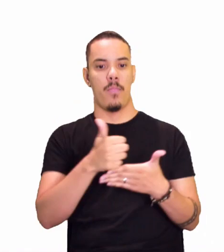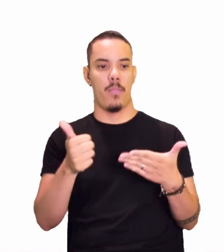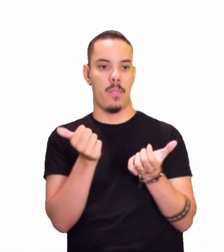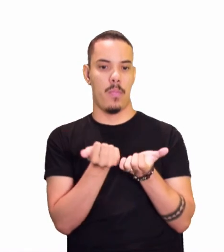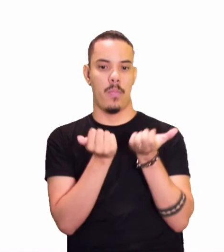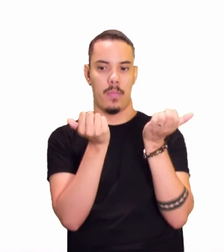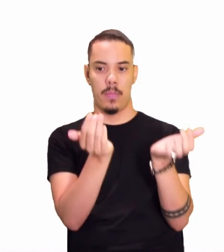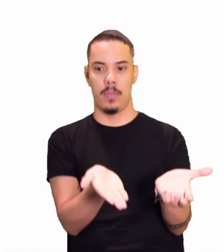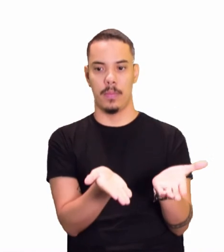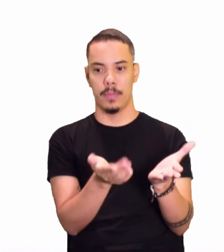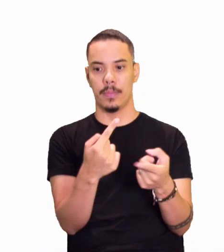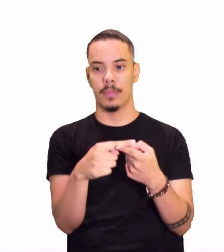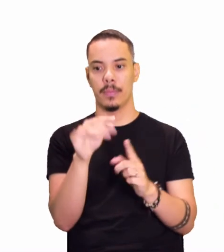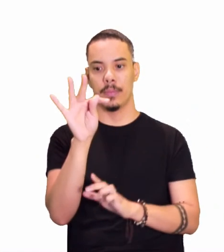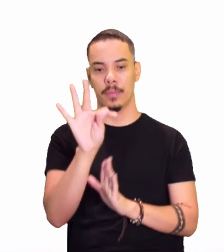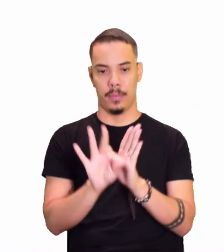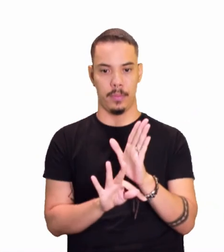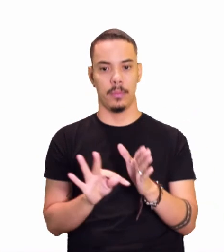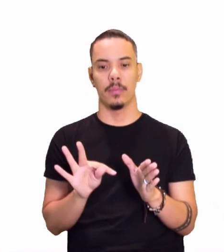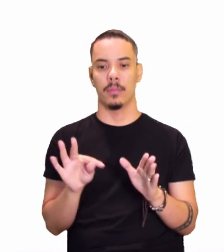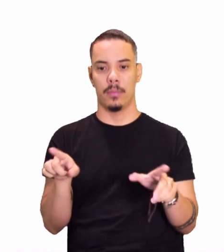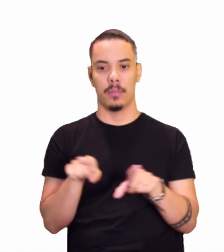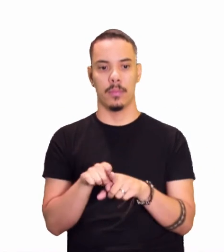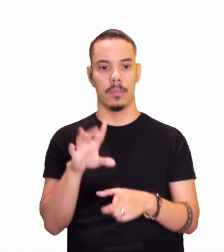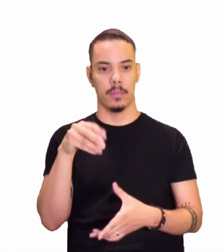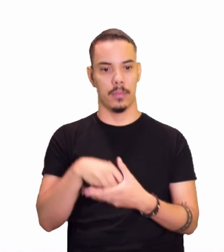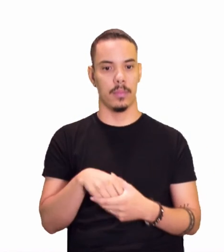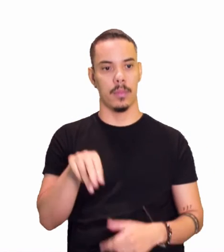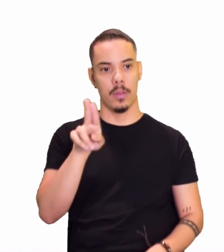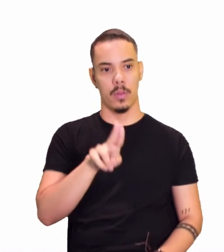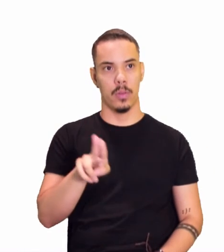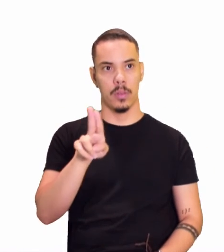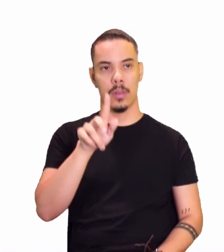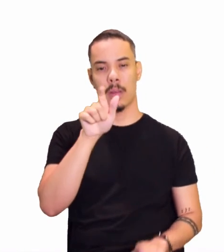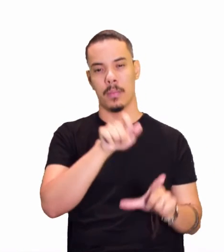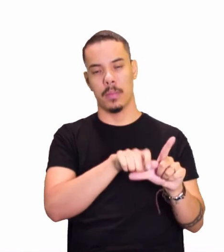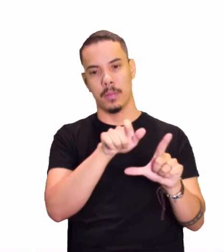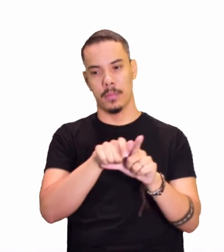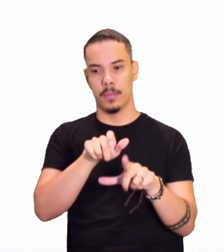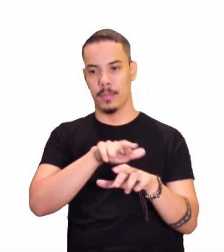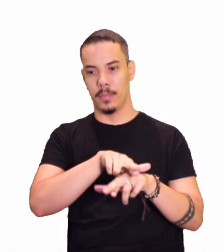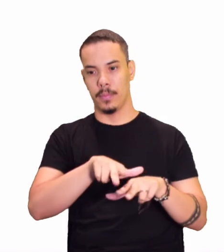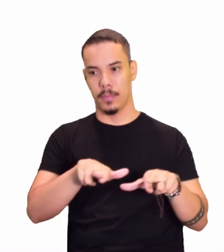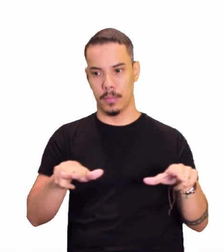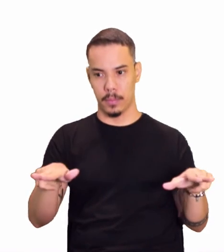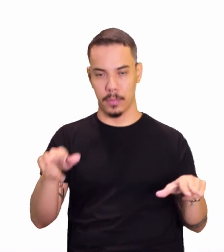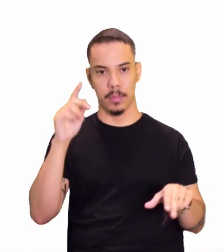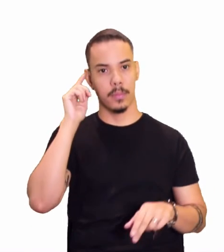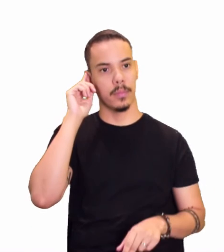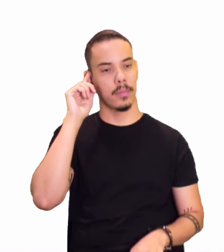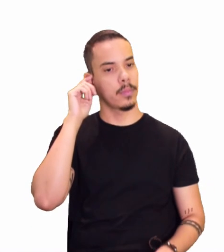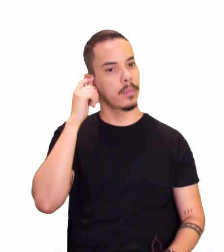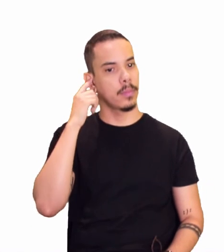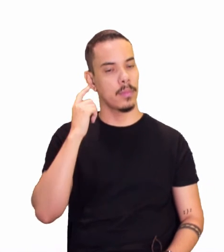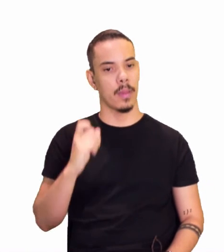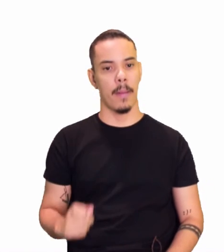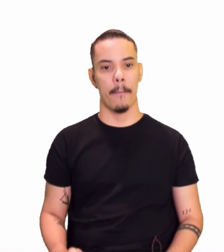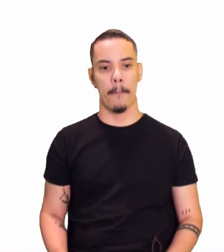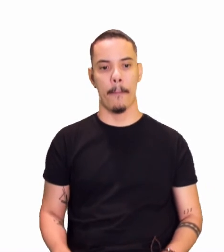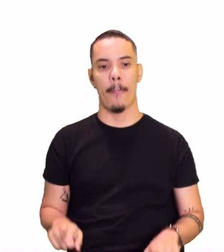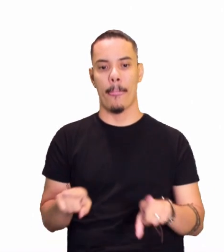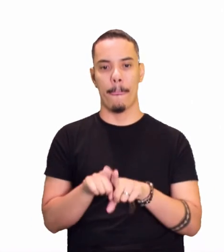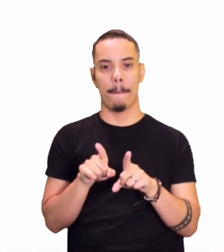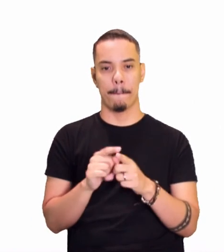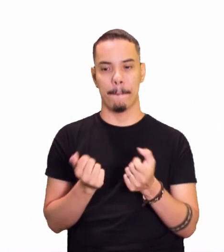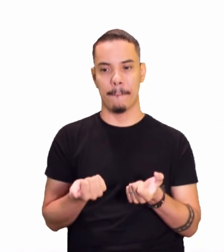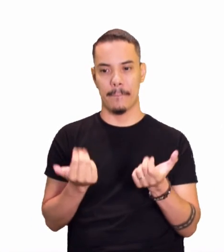moralizante que esse texto trazia com a utilização de personagens místicas, que leva aí,